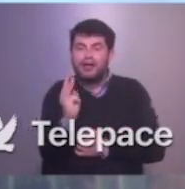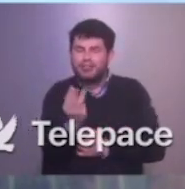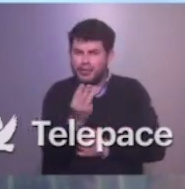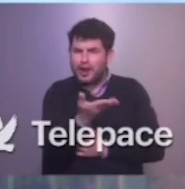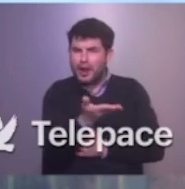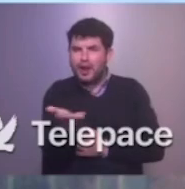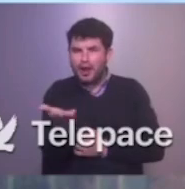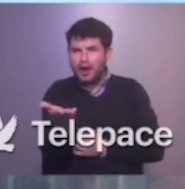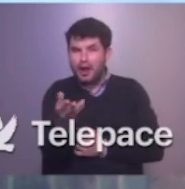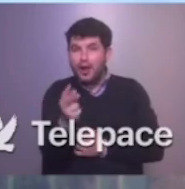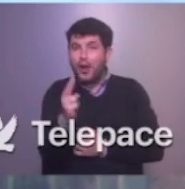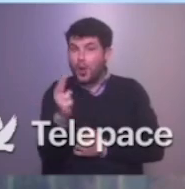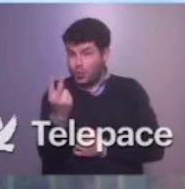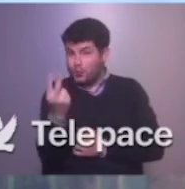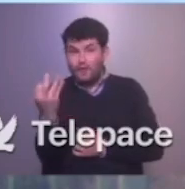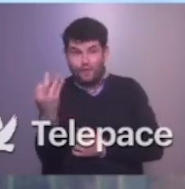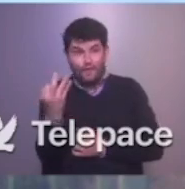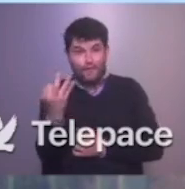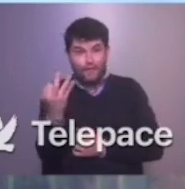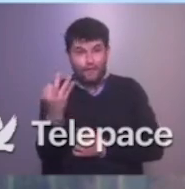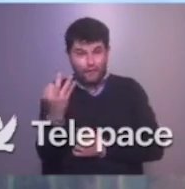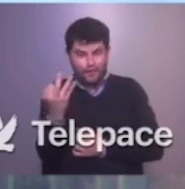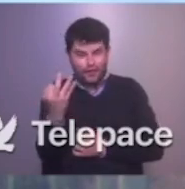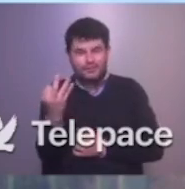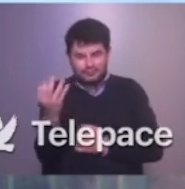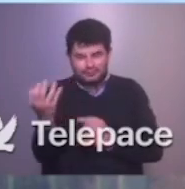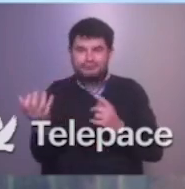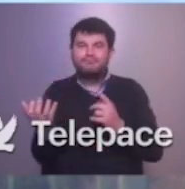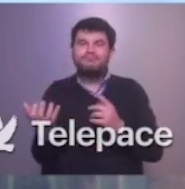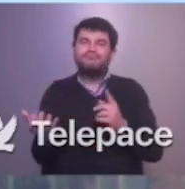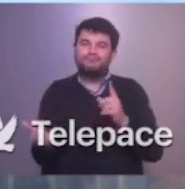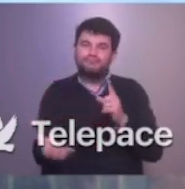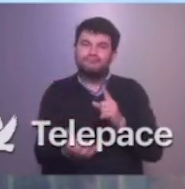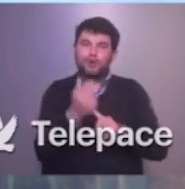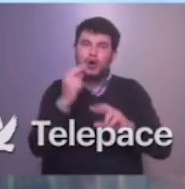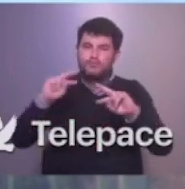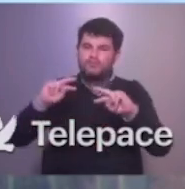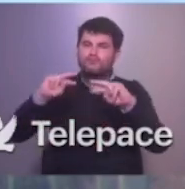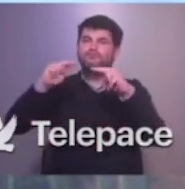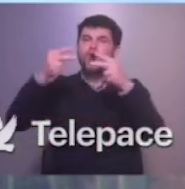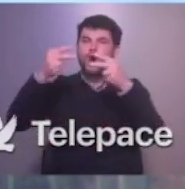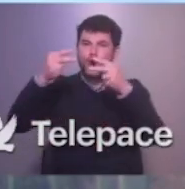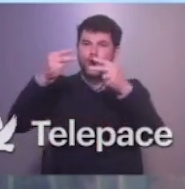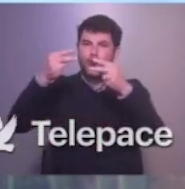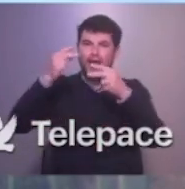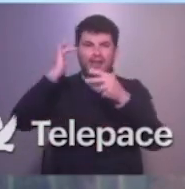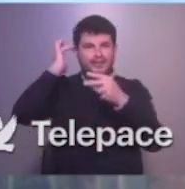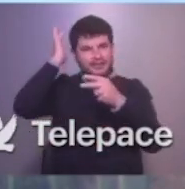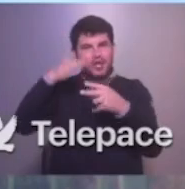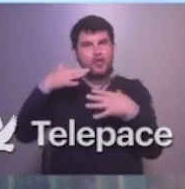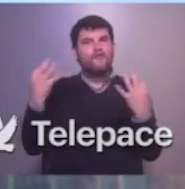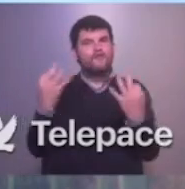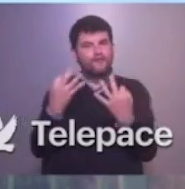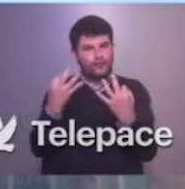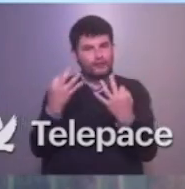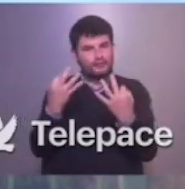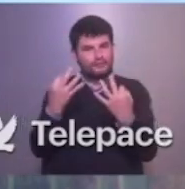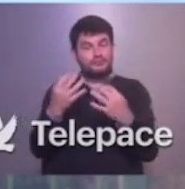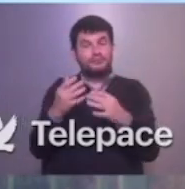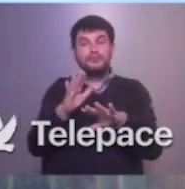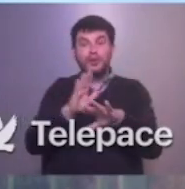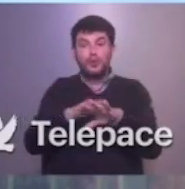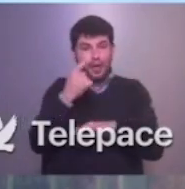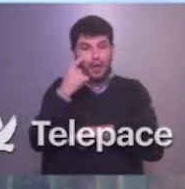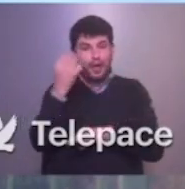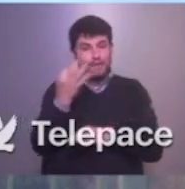crianças, duas das quais já alcançaram as honras dos altares. E que